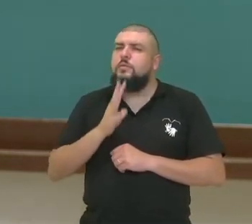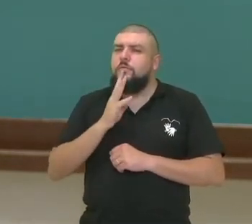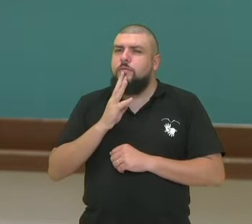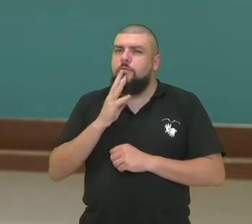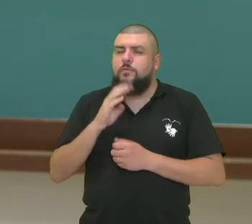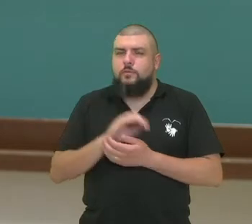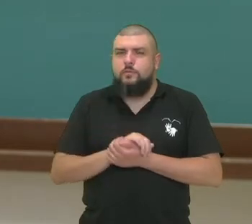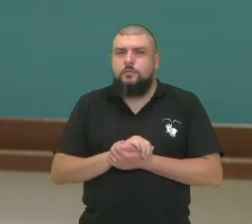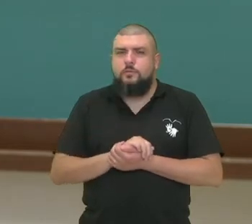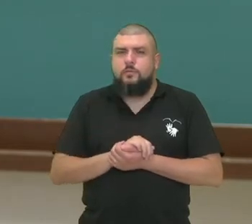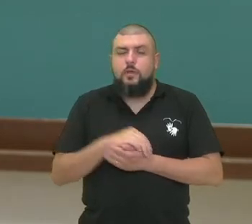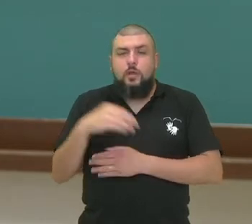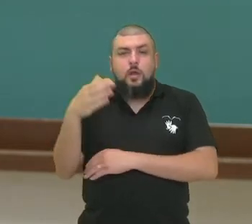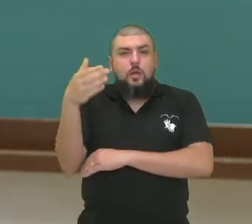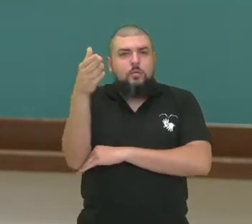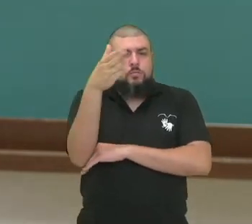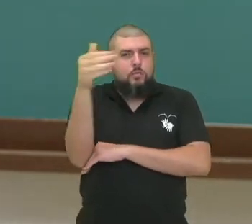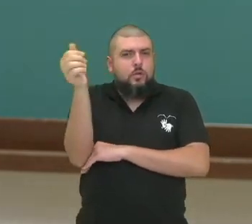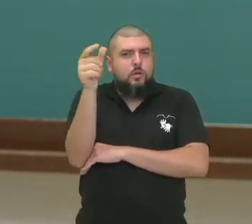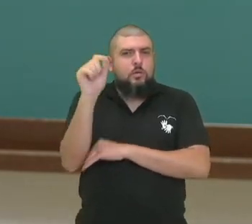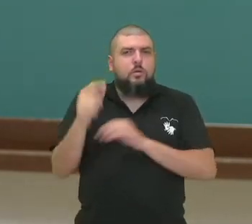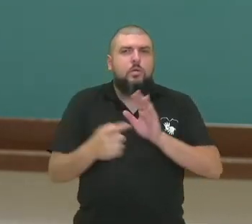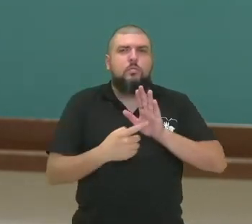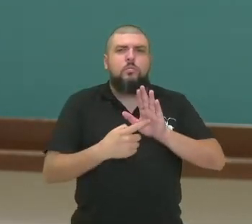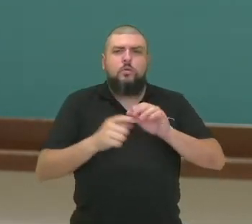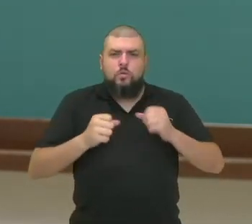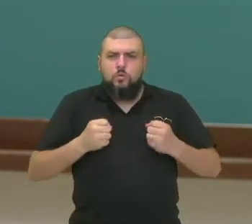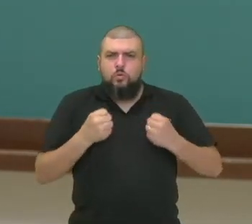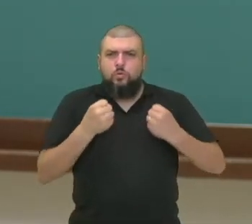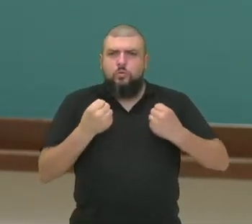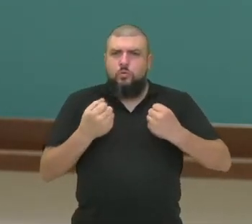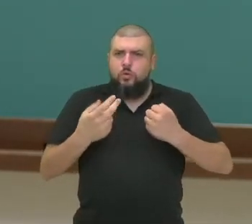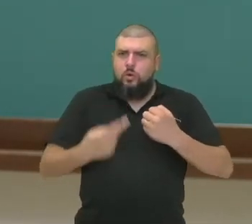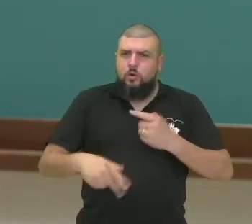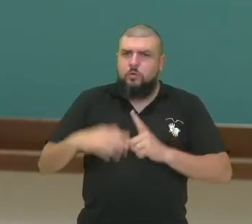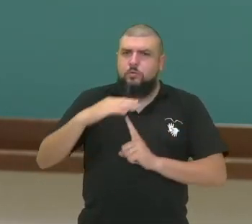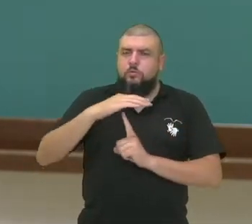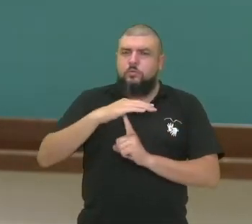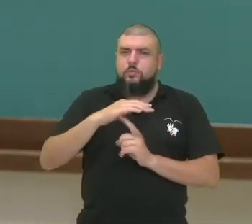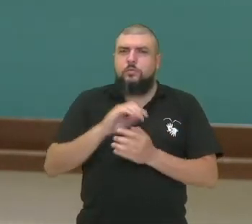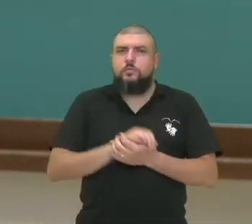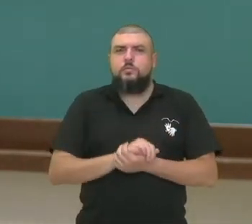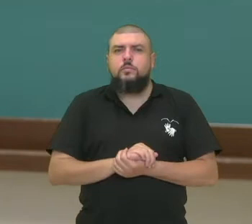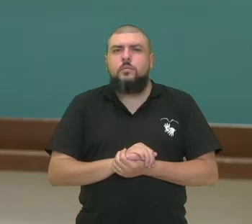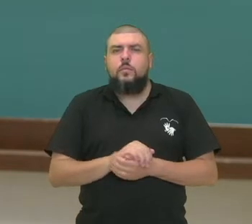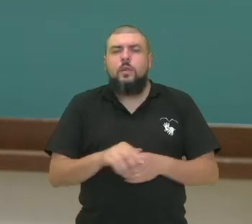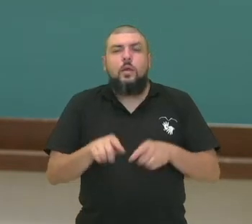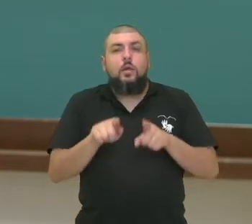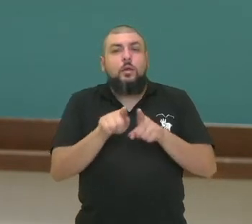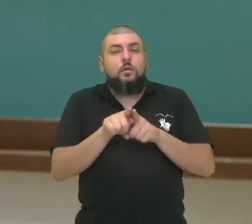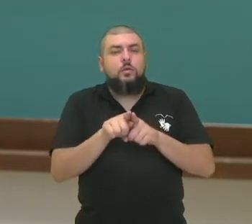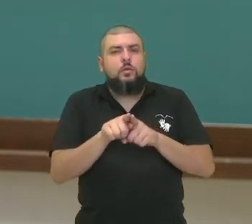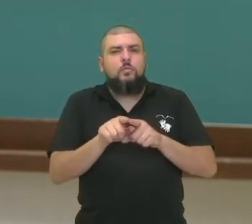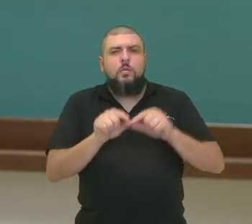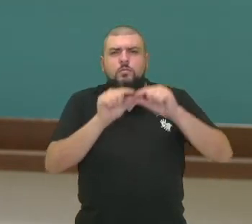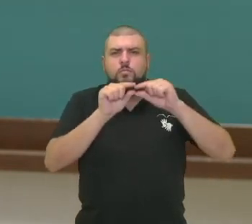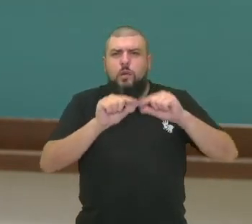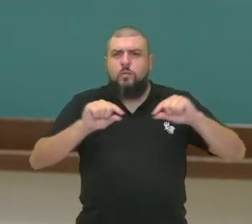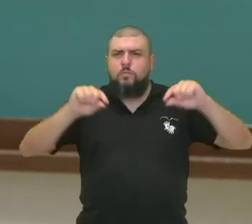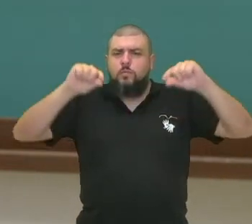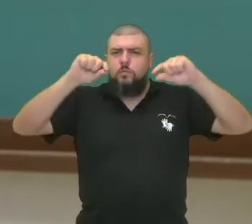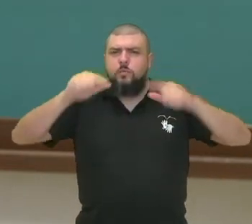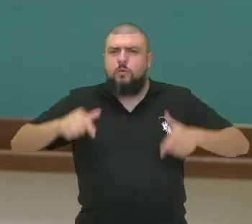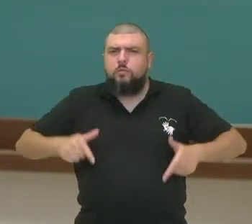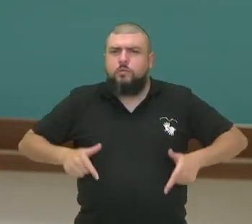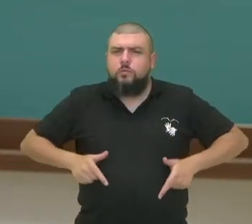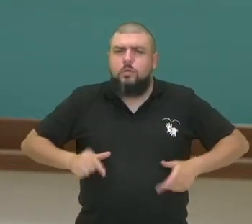a força do estado do Paraná, o brasão de armas também representando os trabalhadores, os elementos que